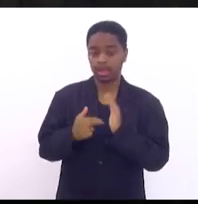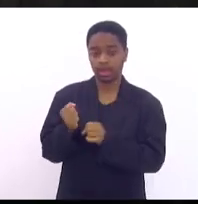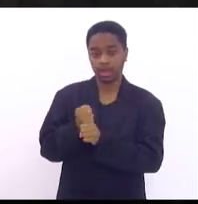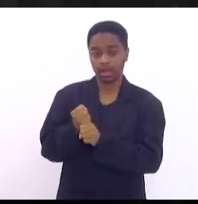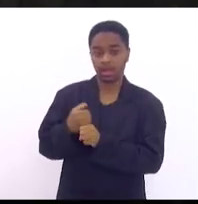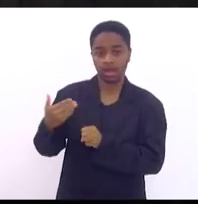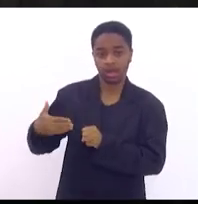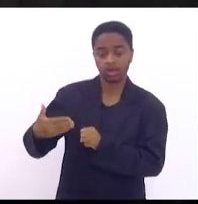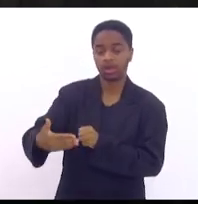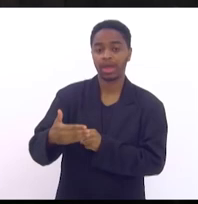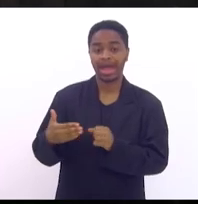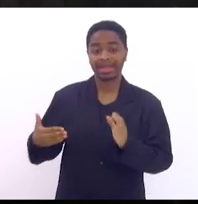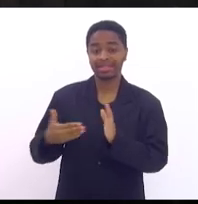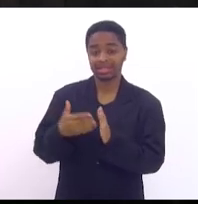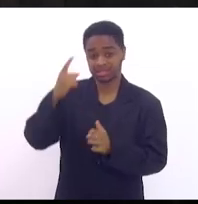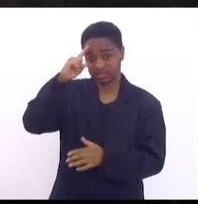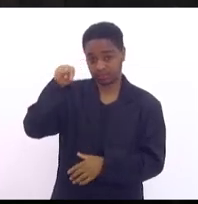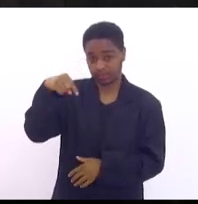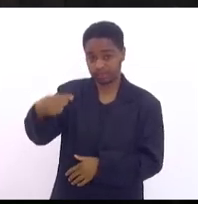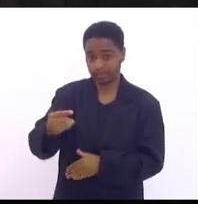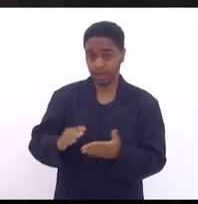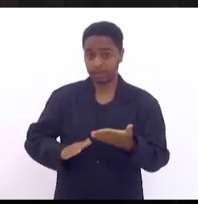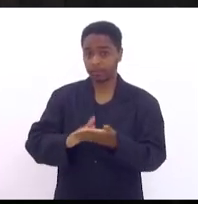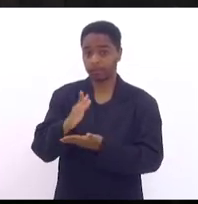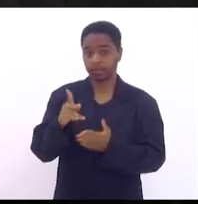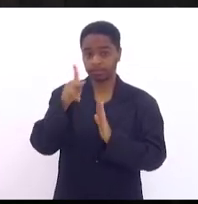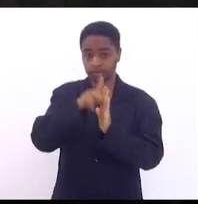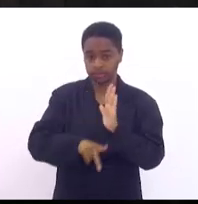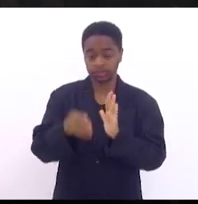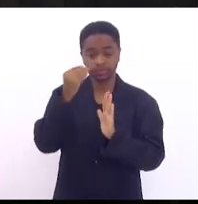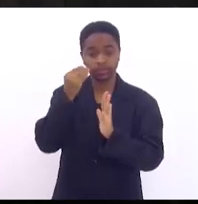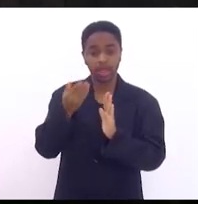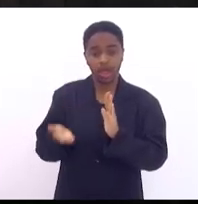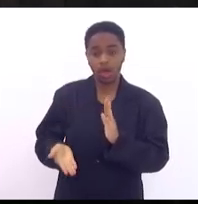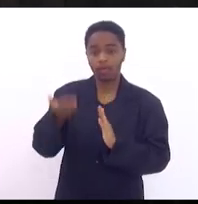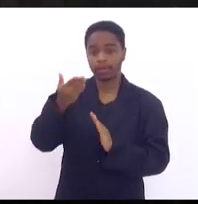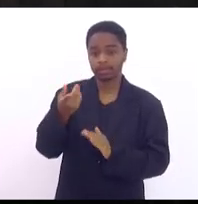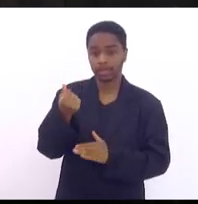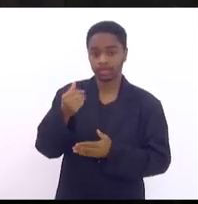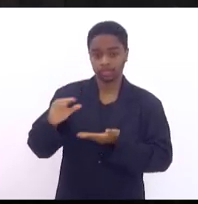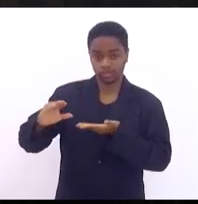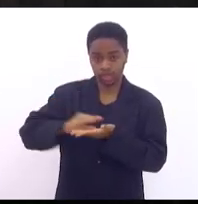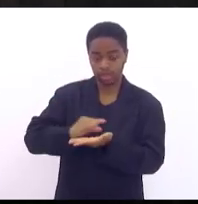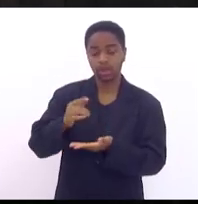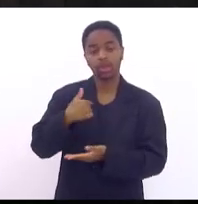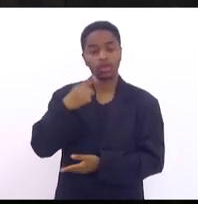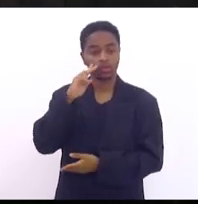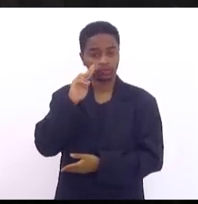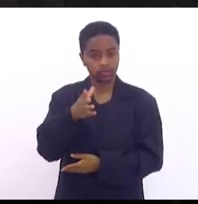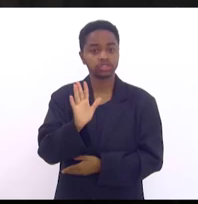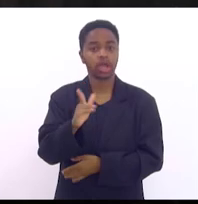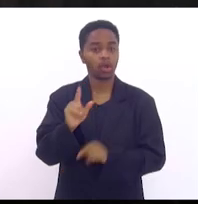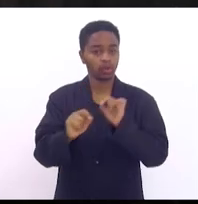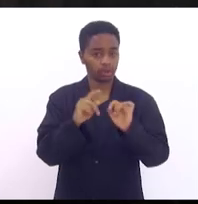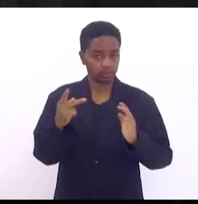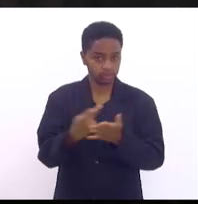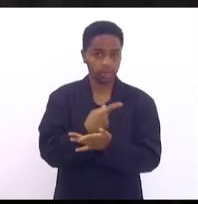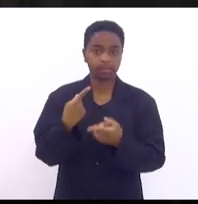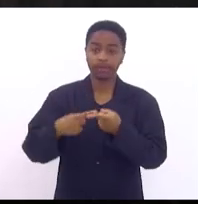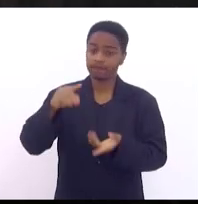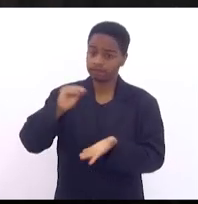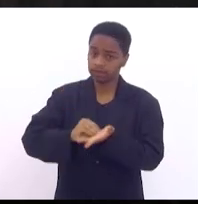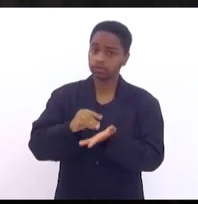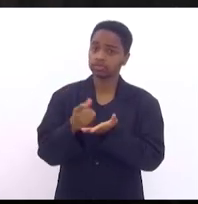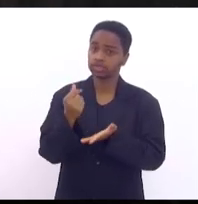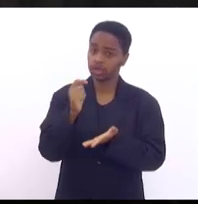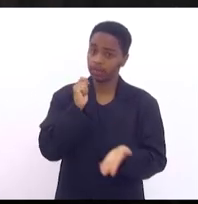vem, aprovar projetos de aumentar para a receita, eu já vi esse filme. Vai faltar recurso para